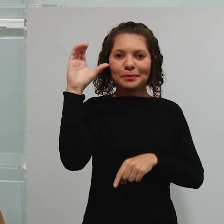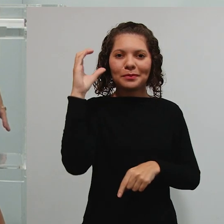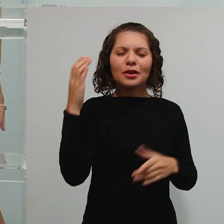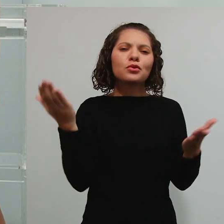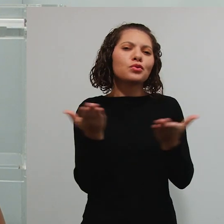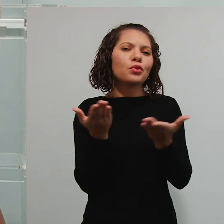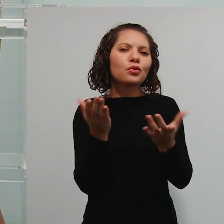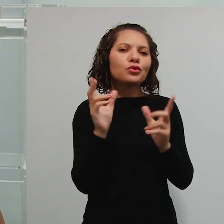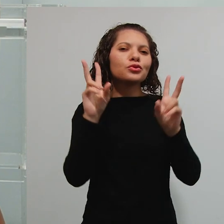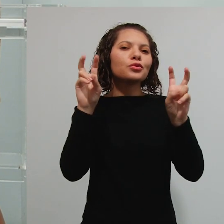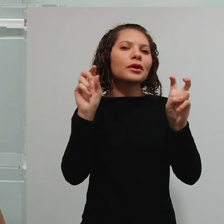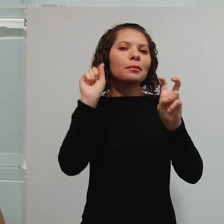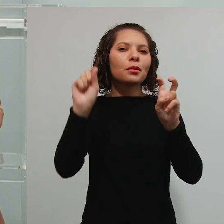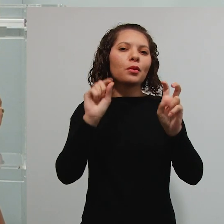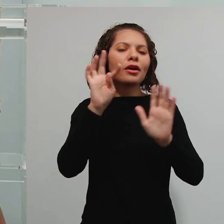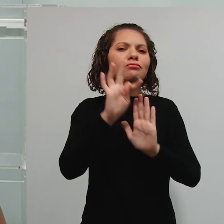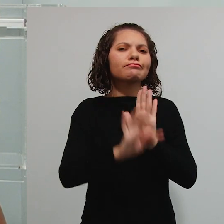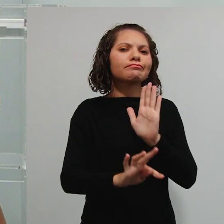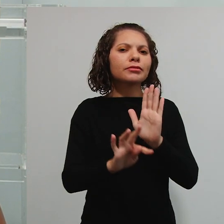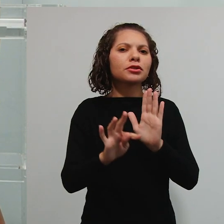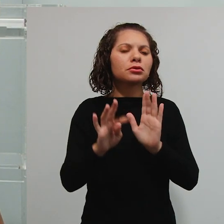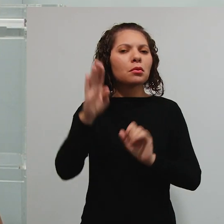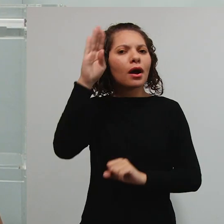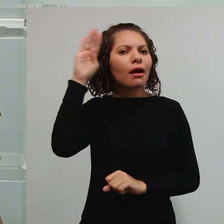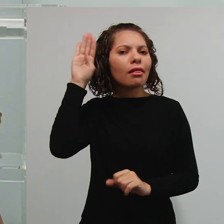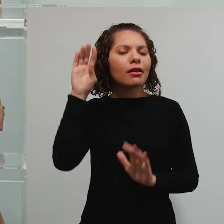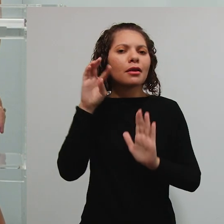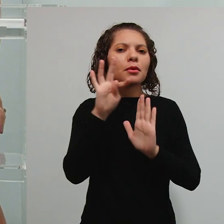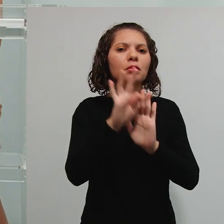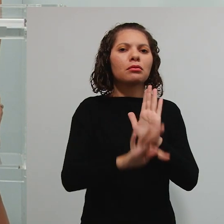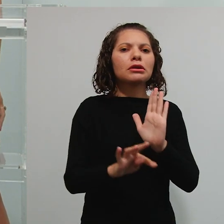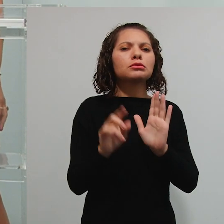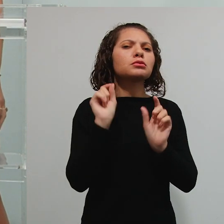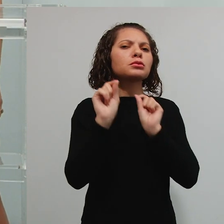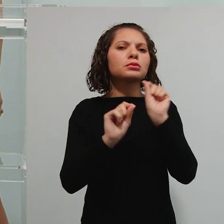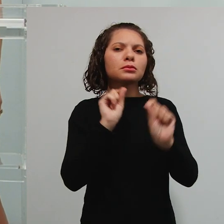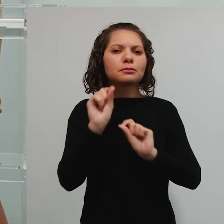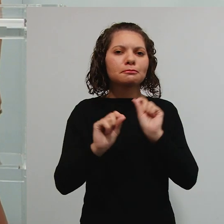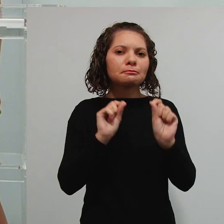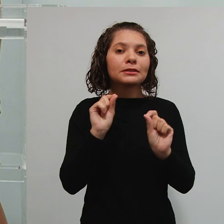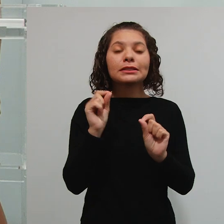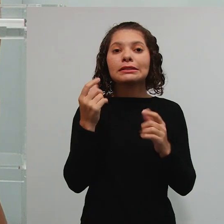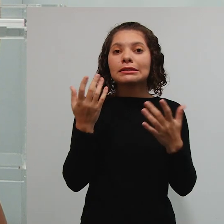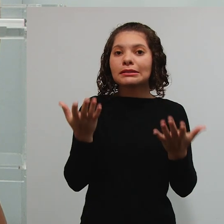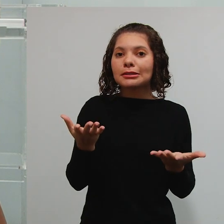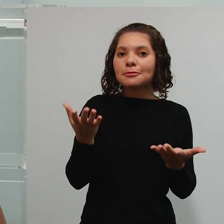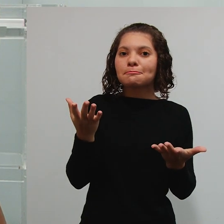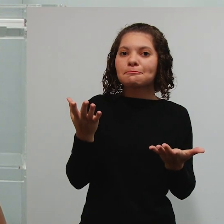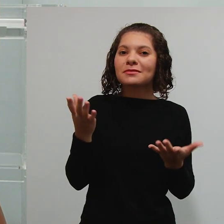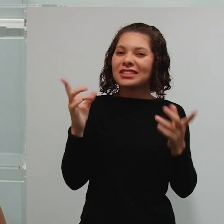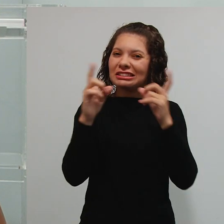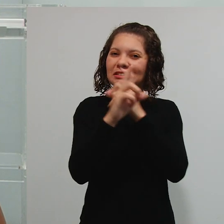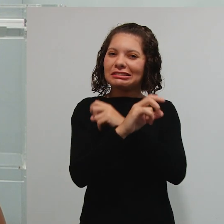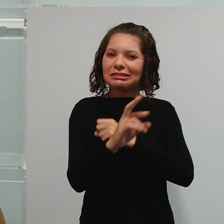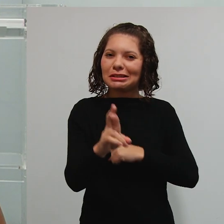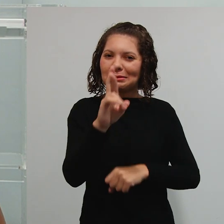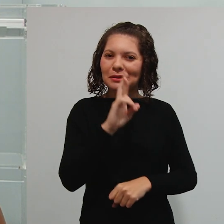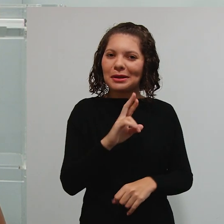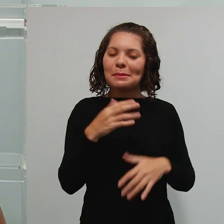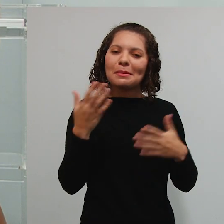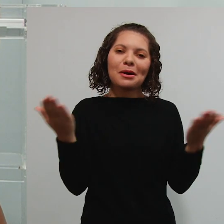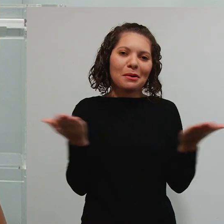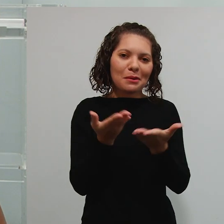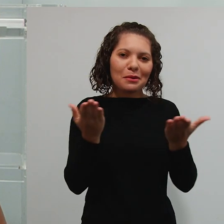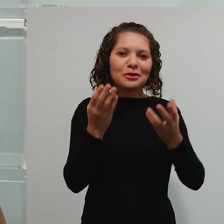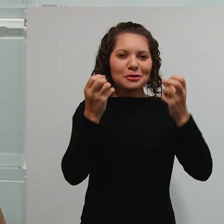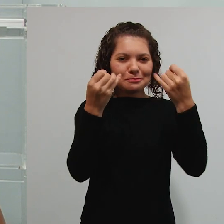o texto. O que tem um texto acadêmico? Qual é o teor de um texto científico? Bem difícil, na verdade, mas a gente